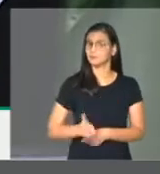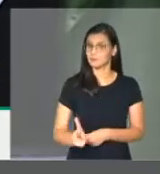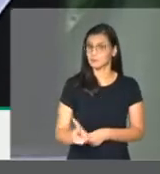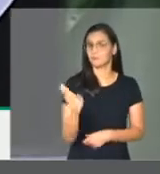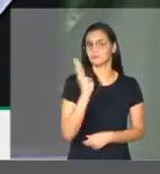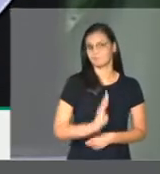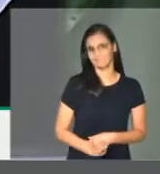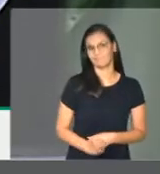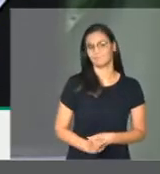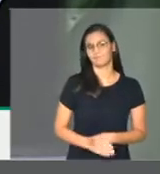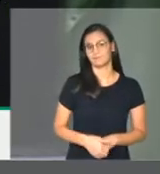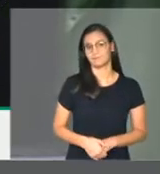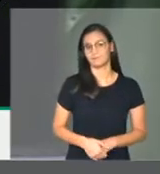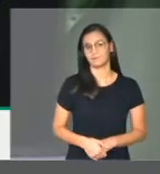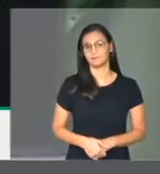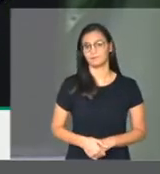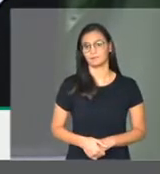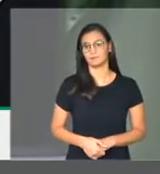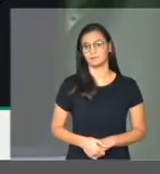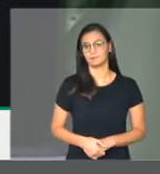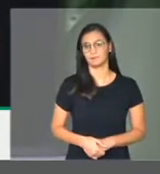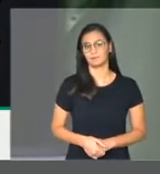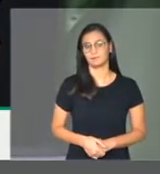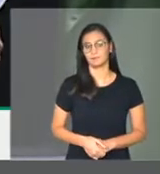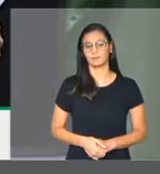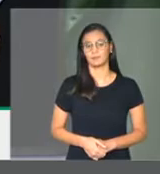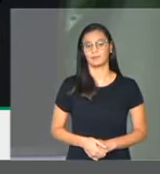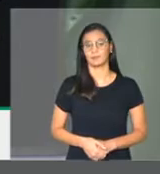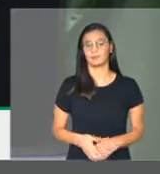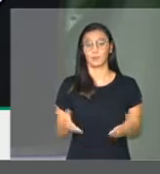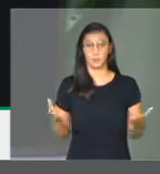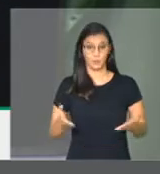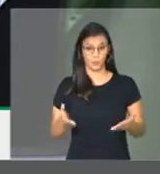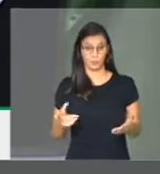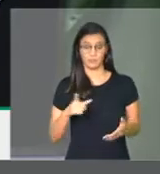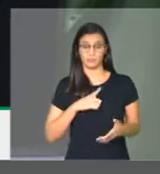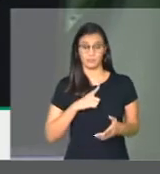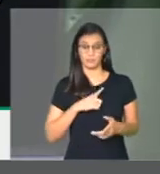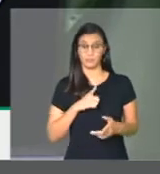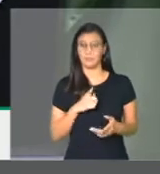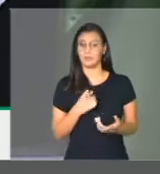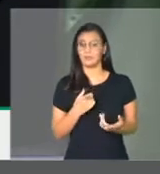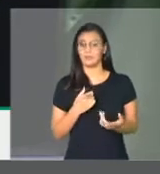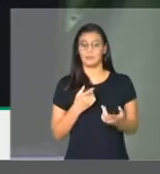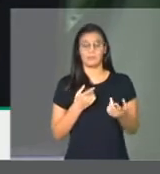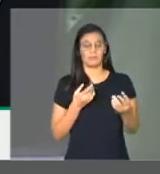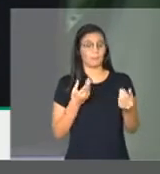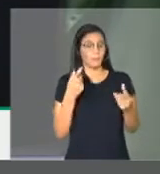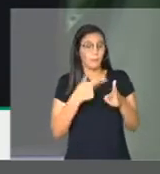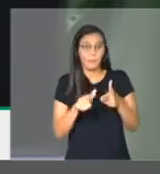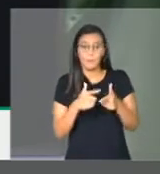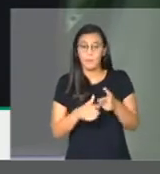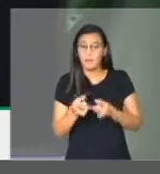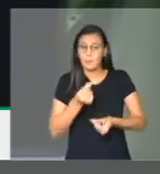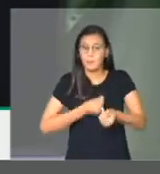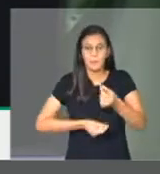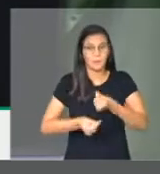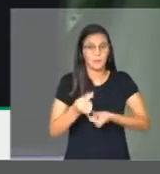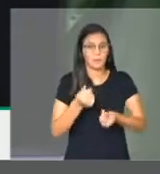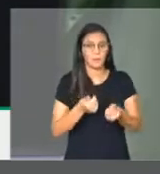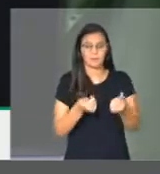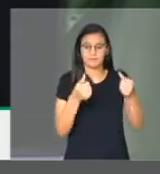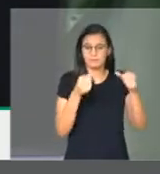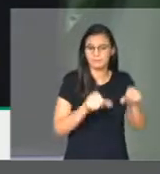dos brasileiros. Passamos por uma das mais graves crises econômicas do período republicano, com